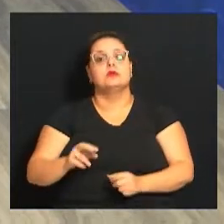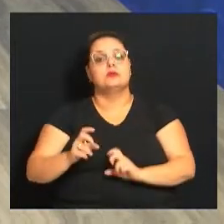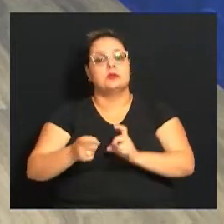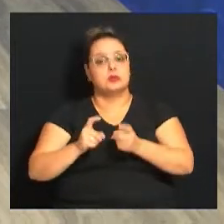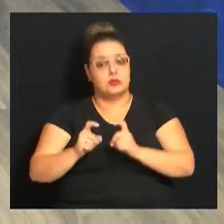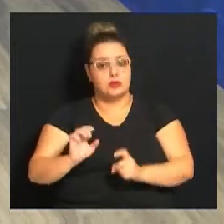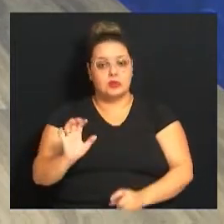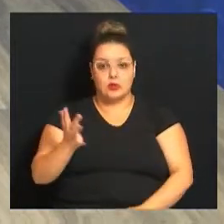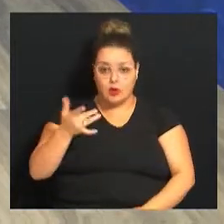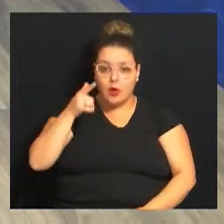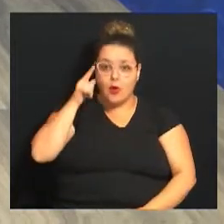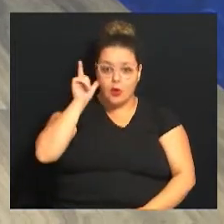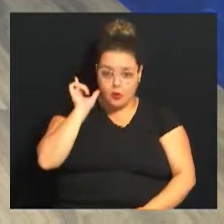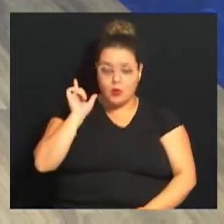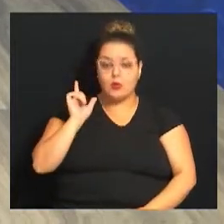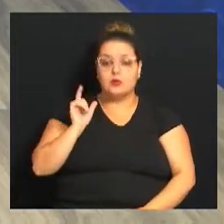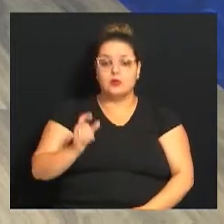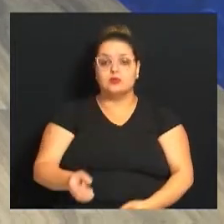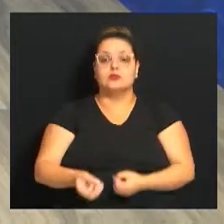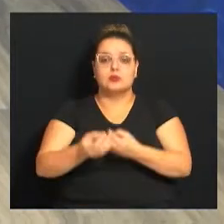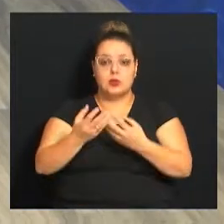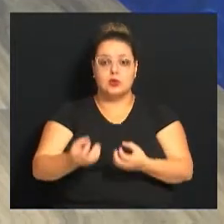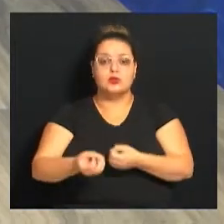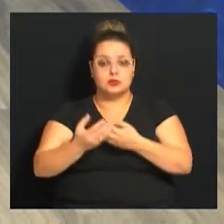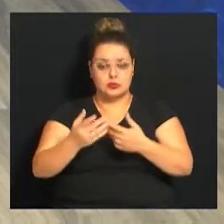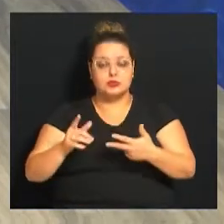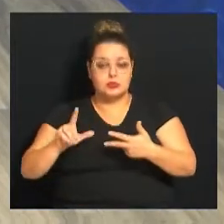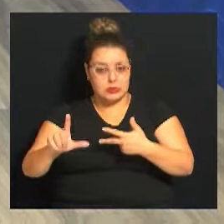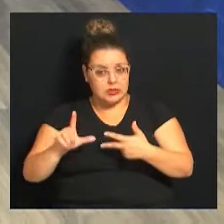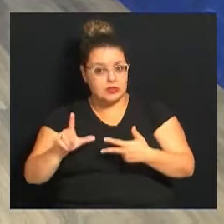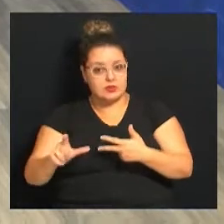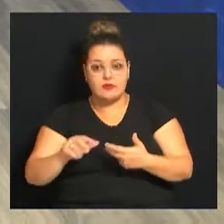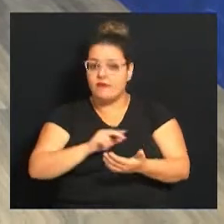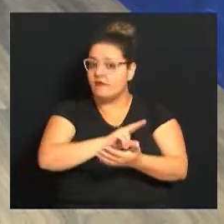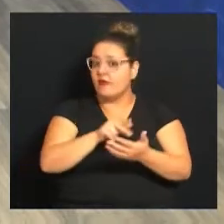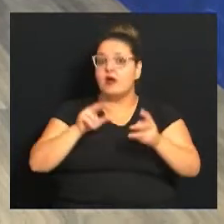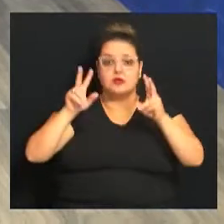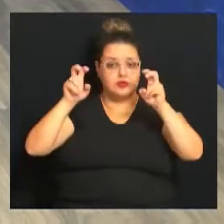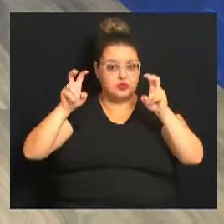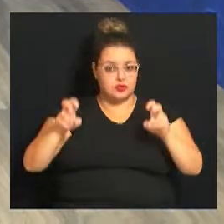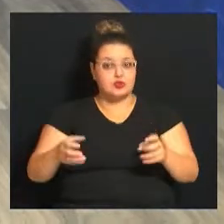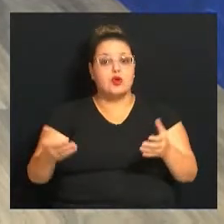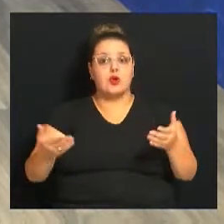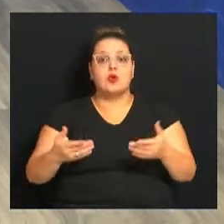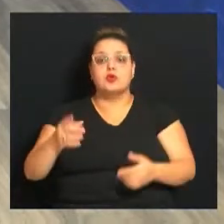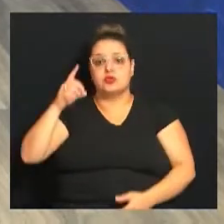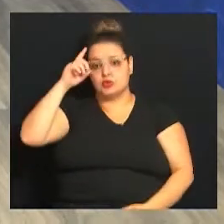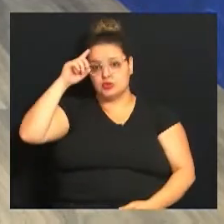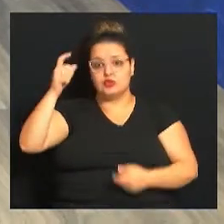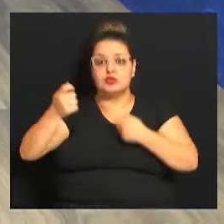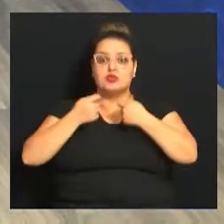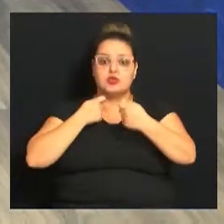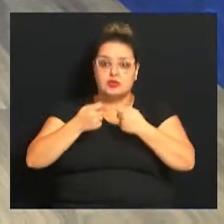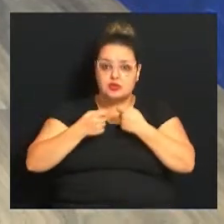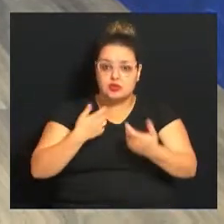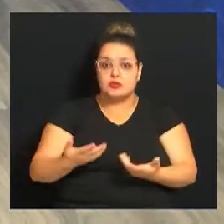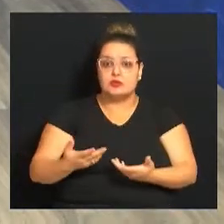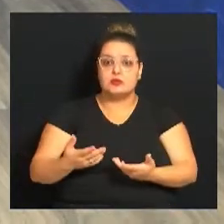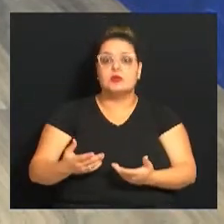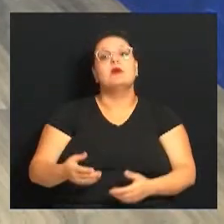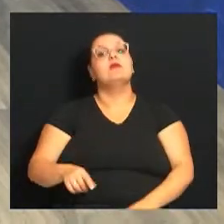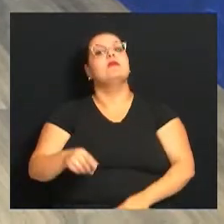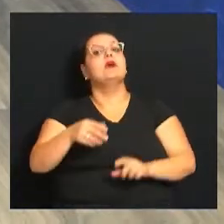aconteceu ontem, com as notícias do Legislativo. Tem muitos assuntos. Hoje é dia de entrevista, nós vamos falar sobre streaming.